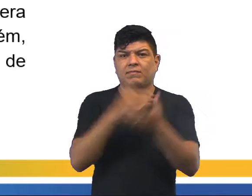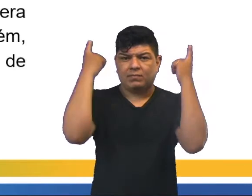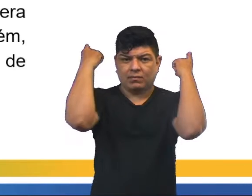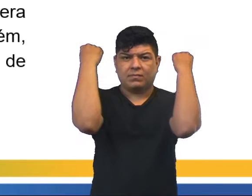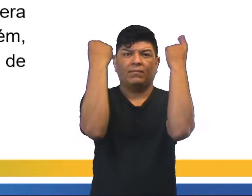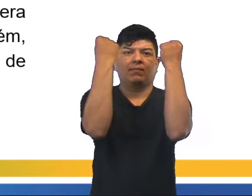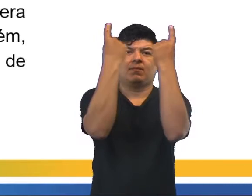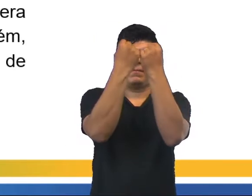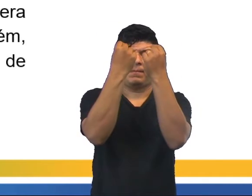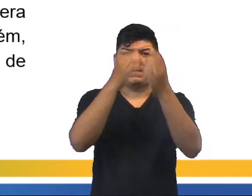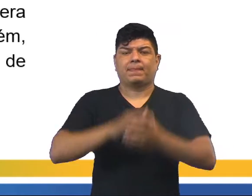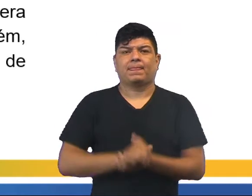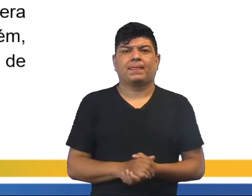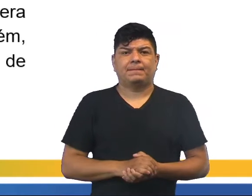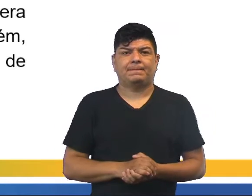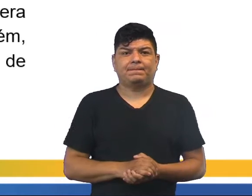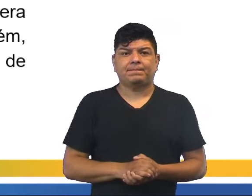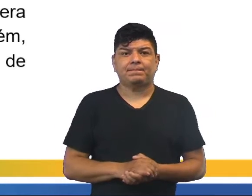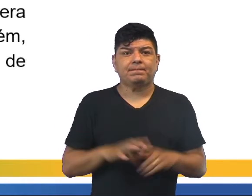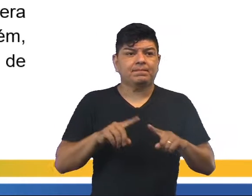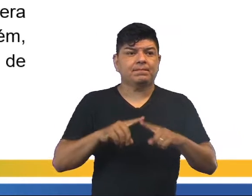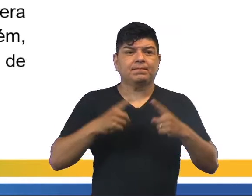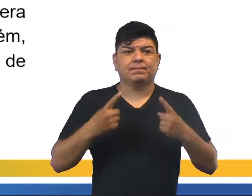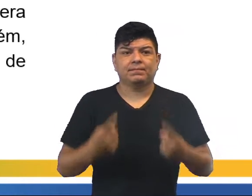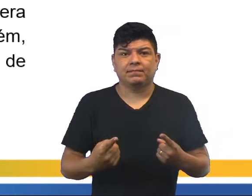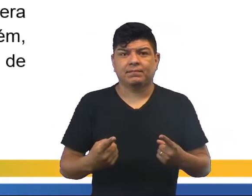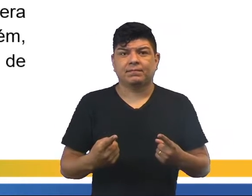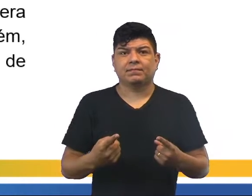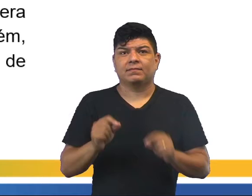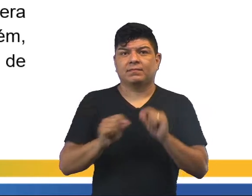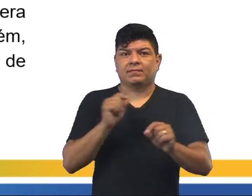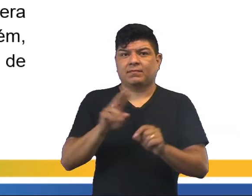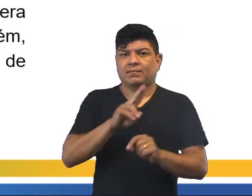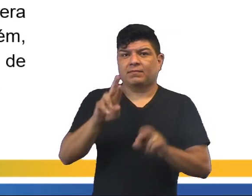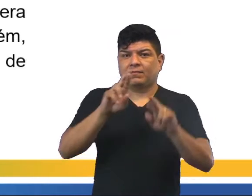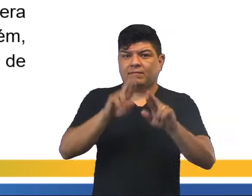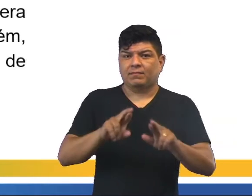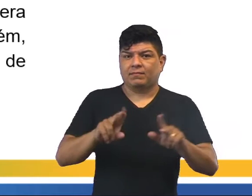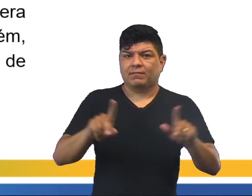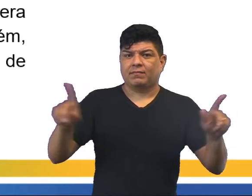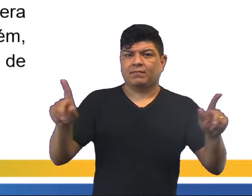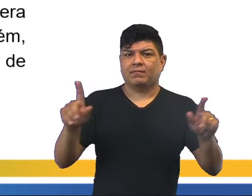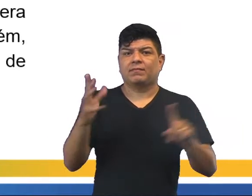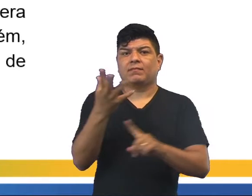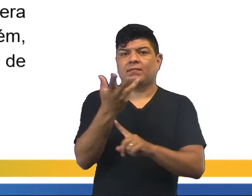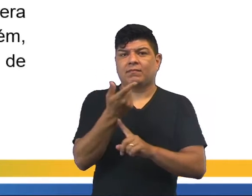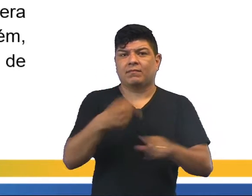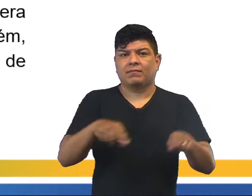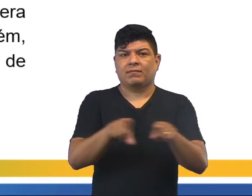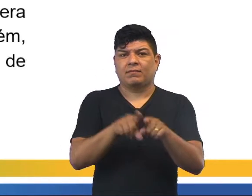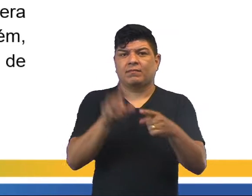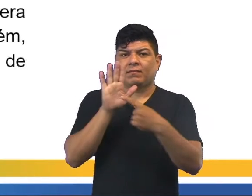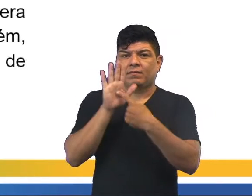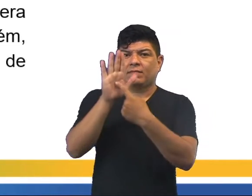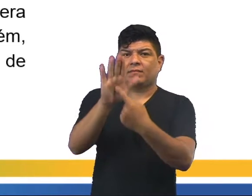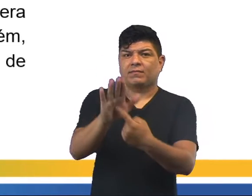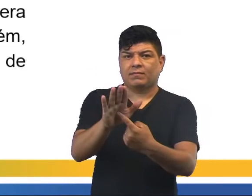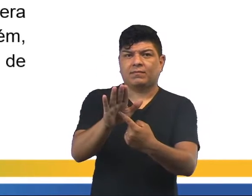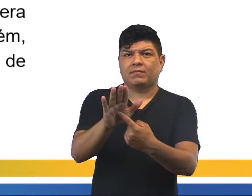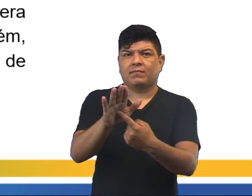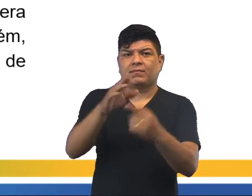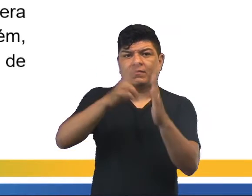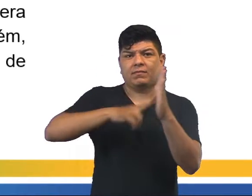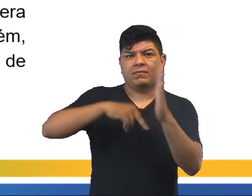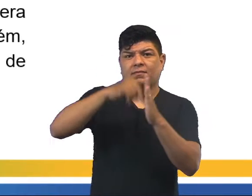né, que porém, né, com nomes muito diferentes nas artes, e se destacavam na